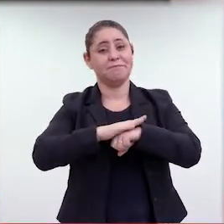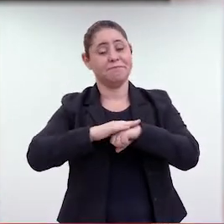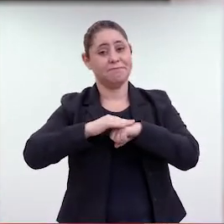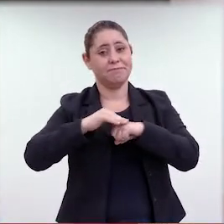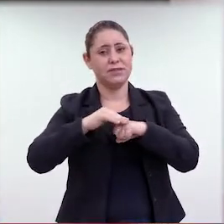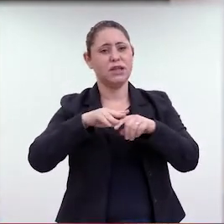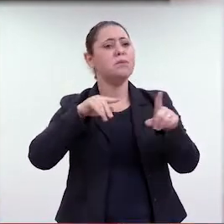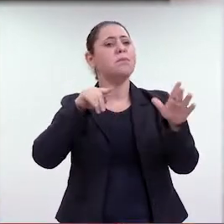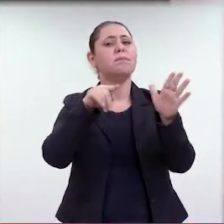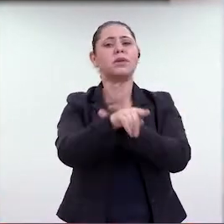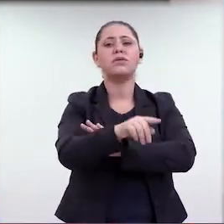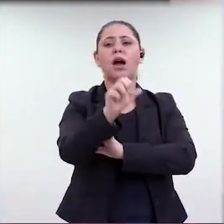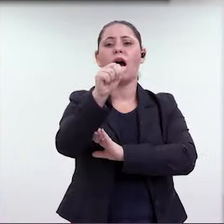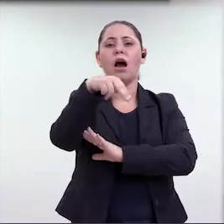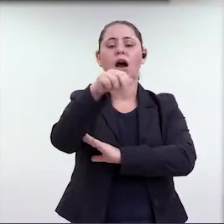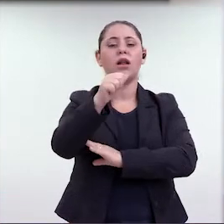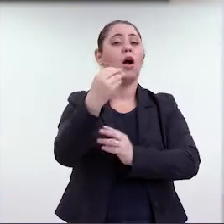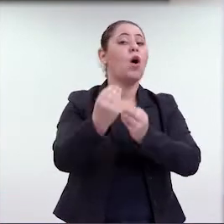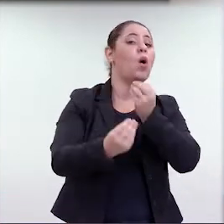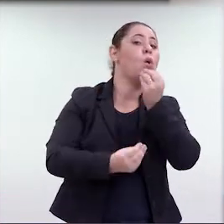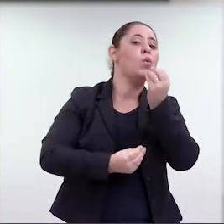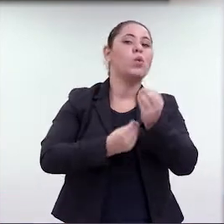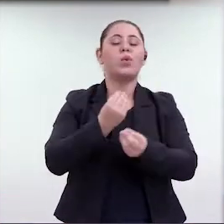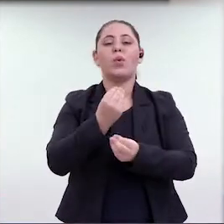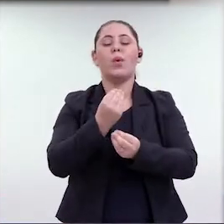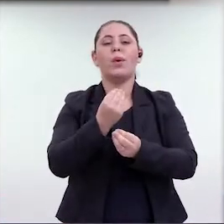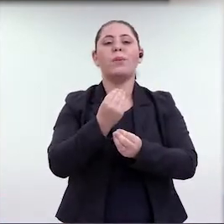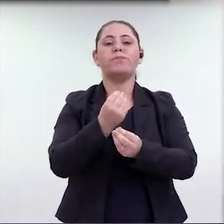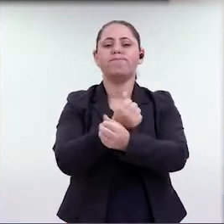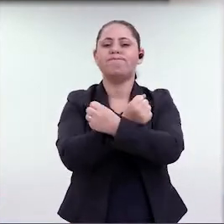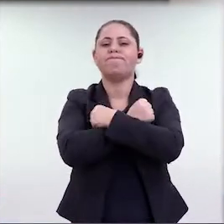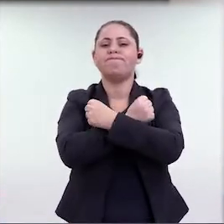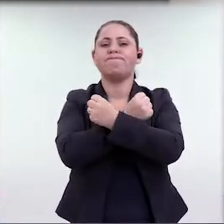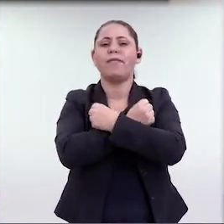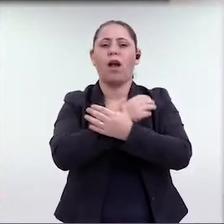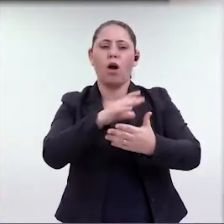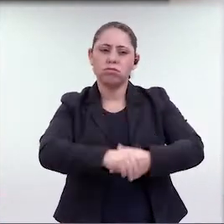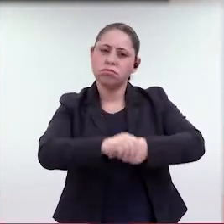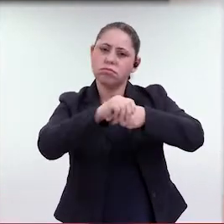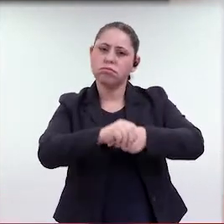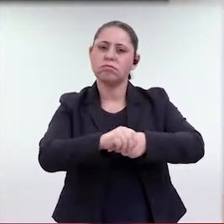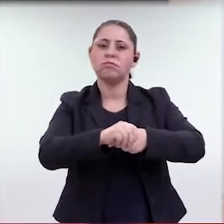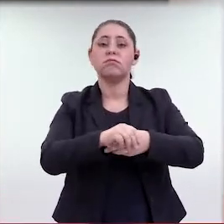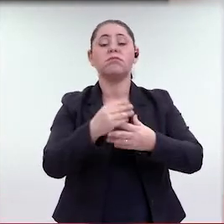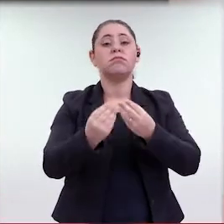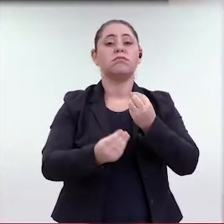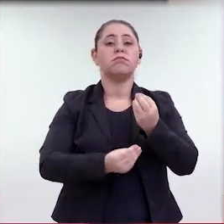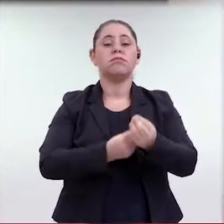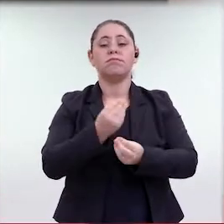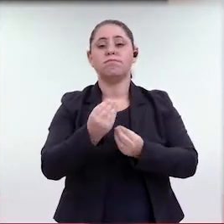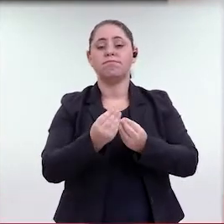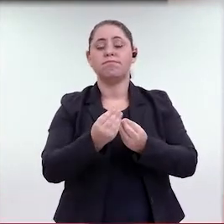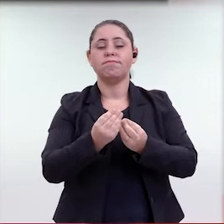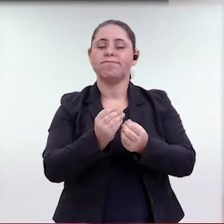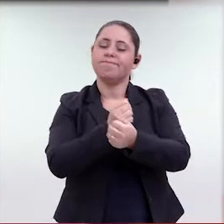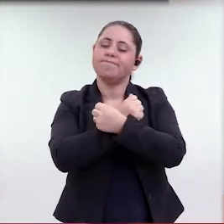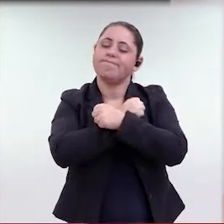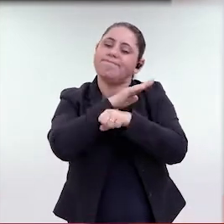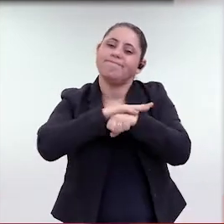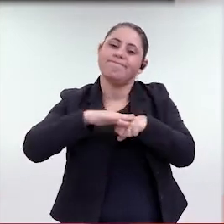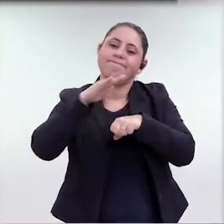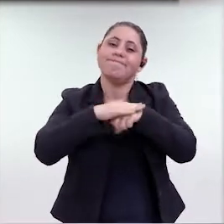carinhoso. Perguntar para a Ana primeiro, como é que fica essa questão do abraço, do aperto de mão, né, do afago